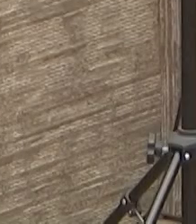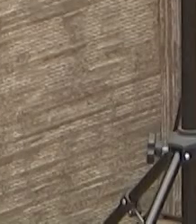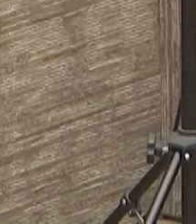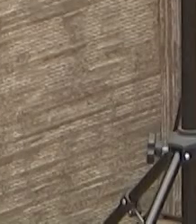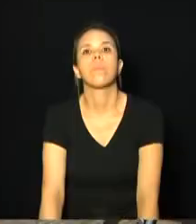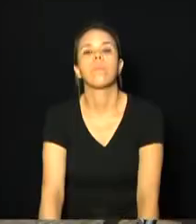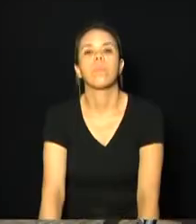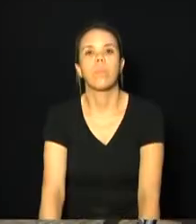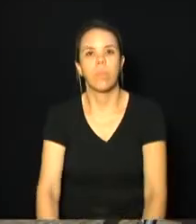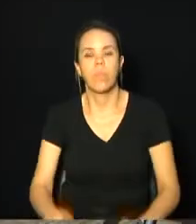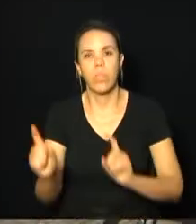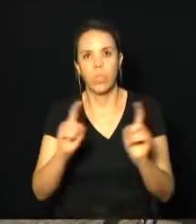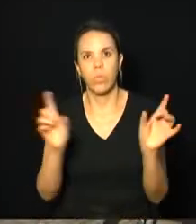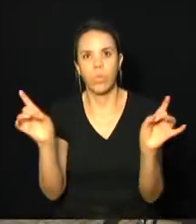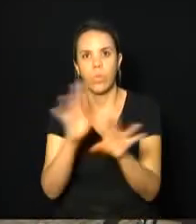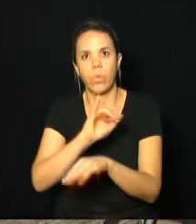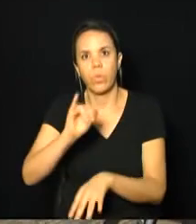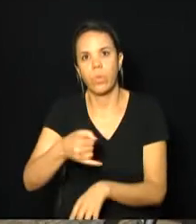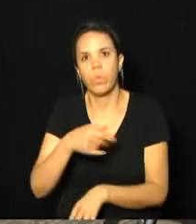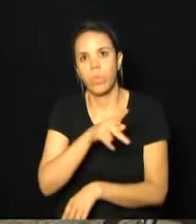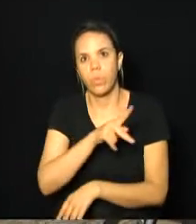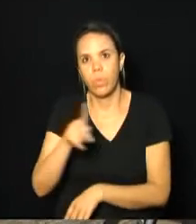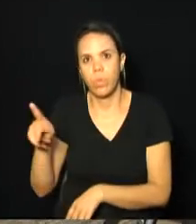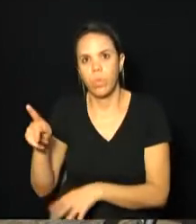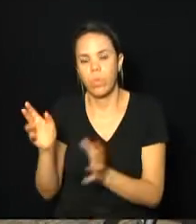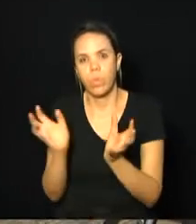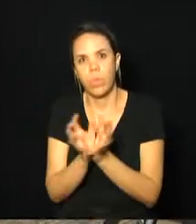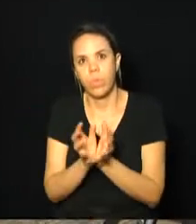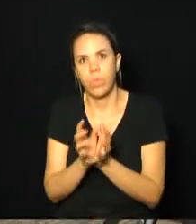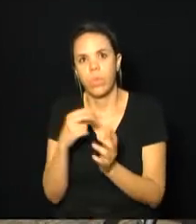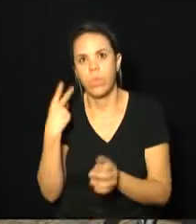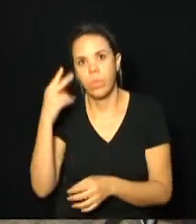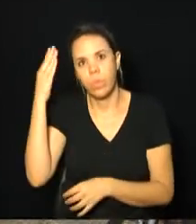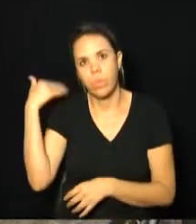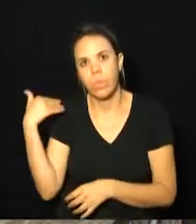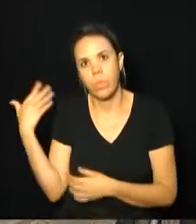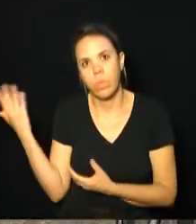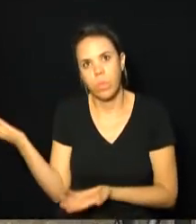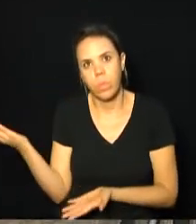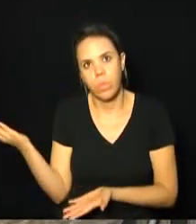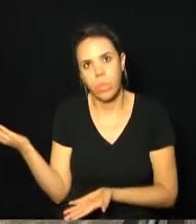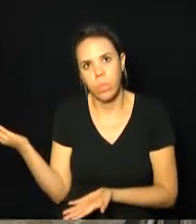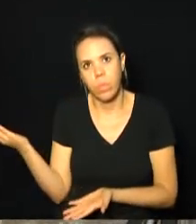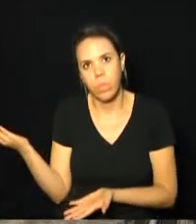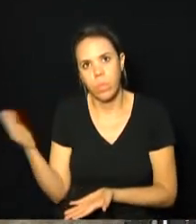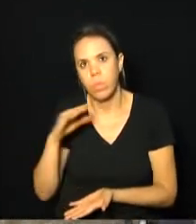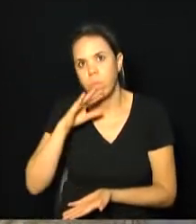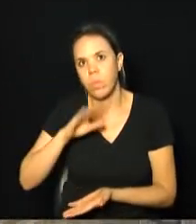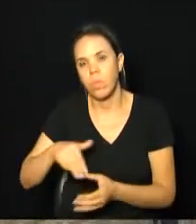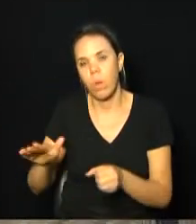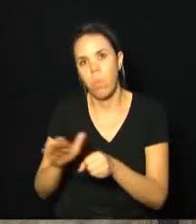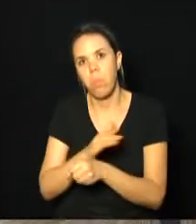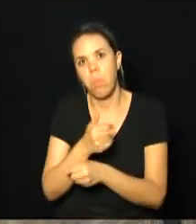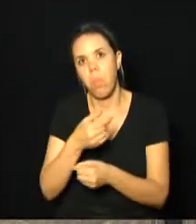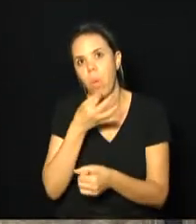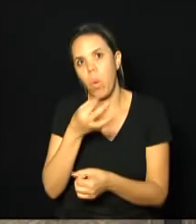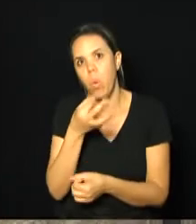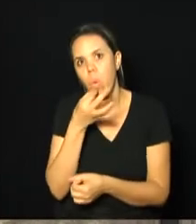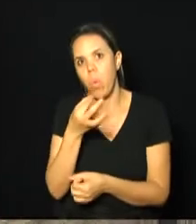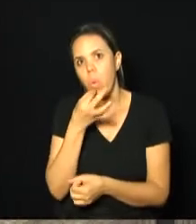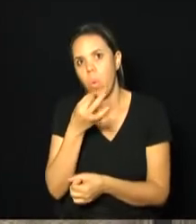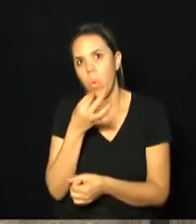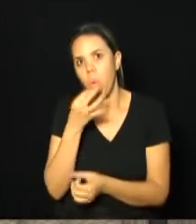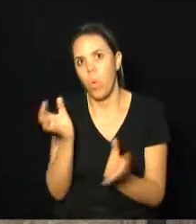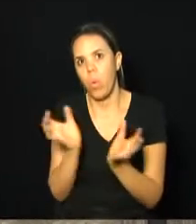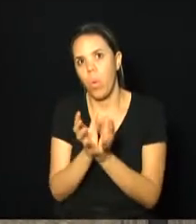Reunião encerrada e eu aproveito para falar com a presidente da comissão, a vereadora Débora Palermo. Vereadora, uma tarde aí cheia de sugestões para a